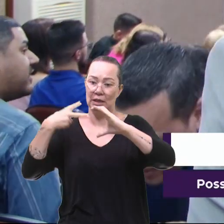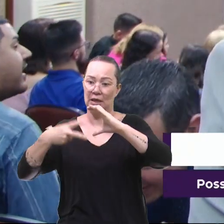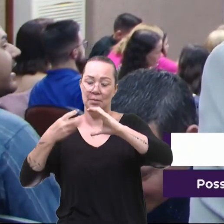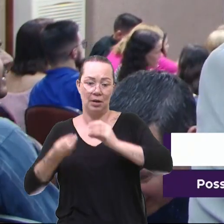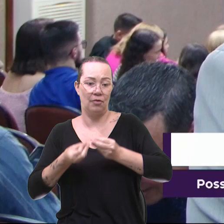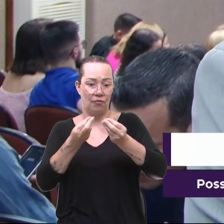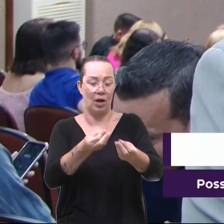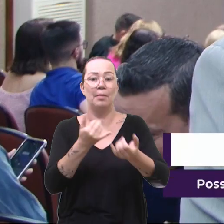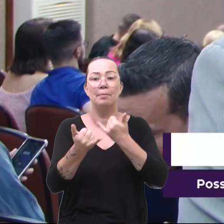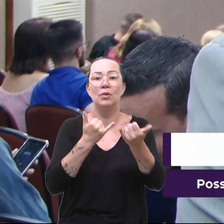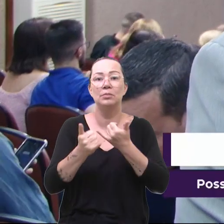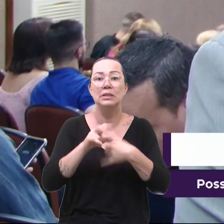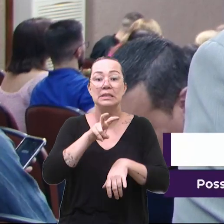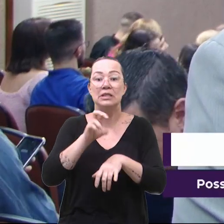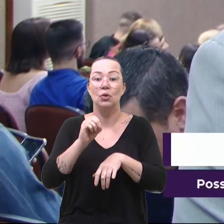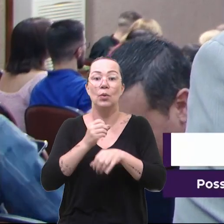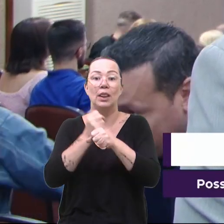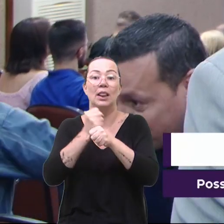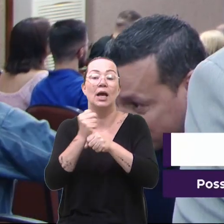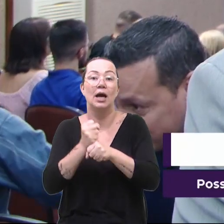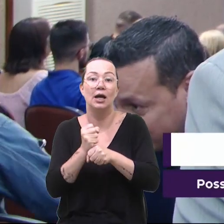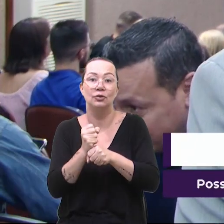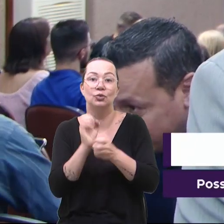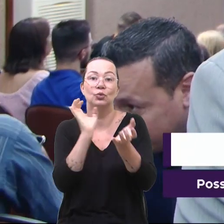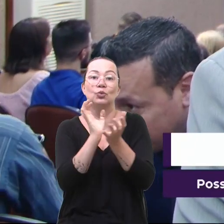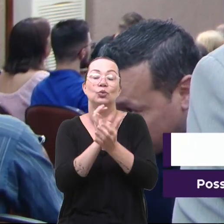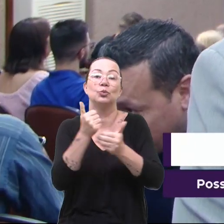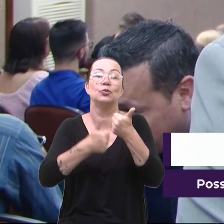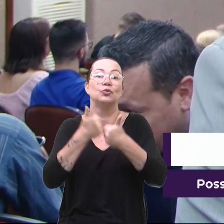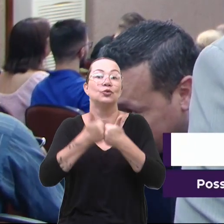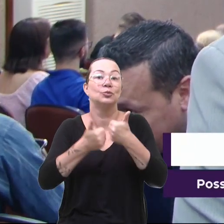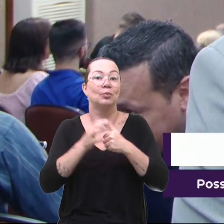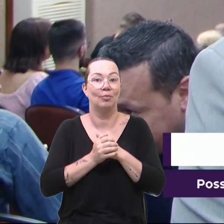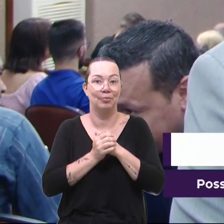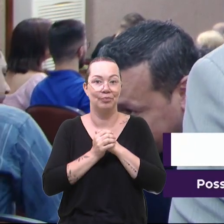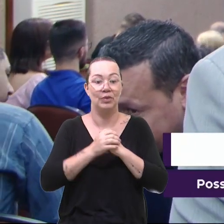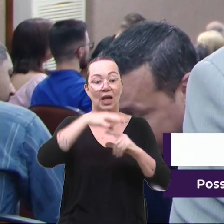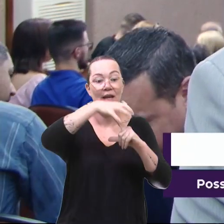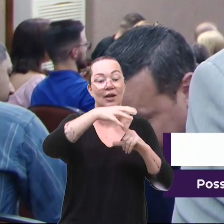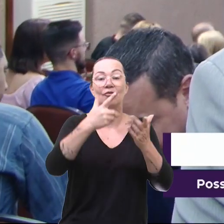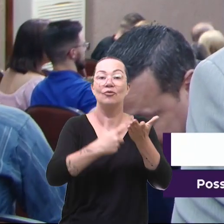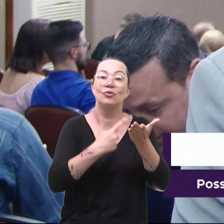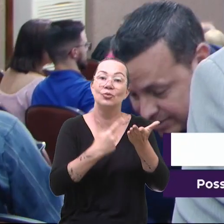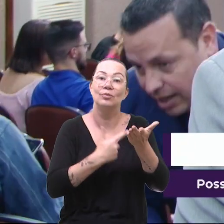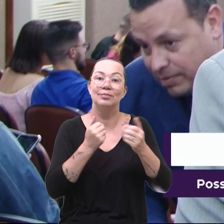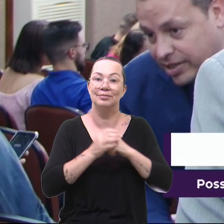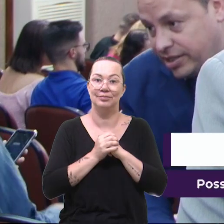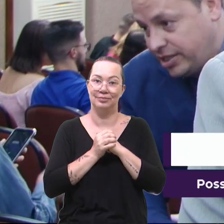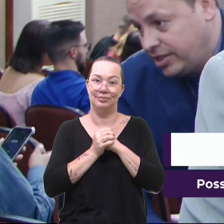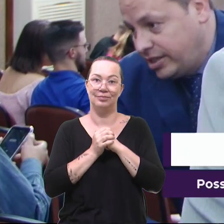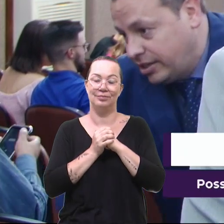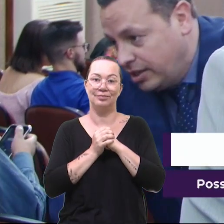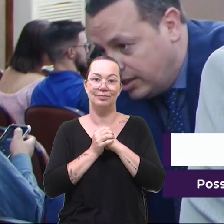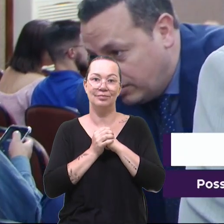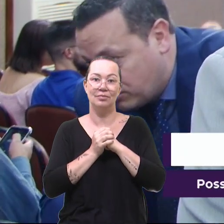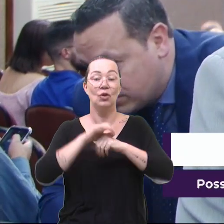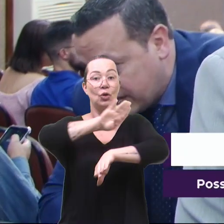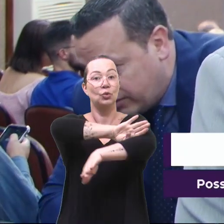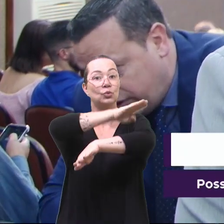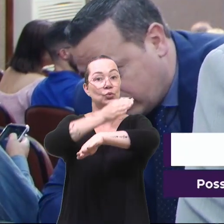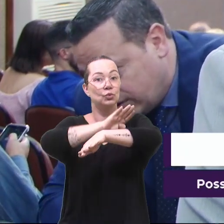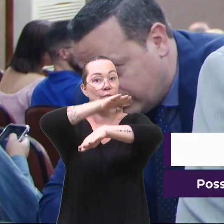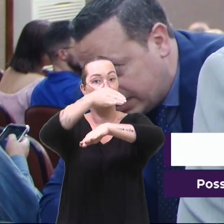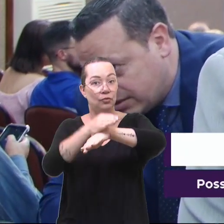50 anos, num time de futebol, como fizemos, na Feira do Livro, nos pavilhões,